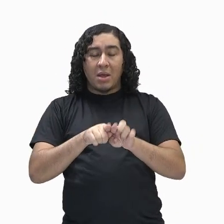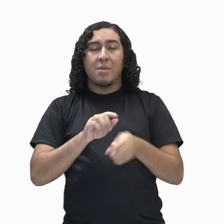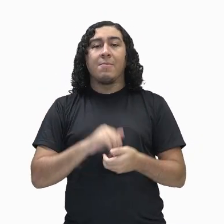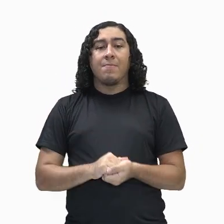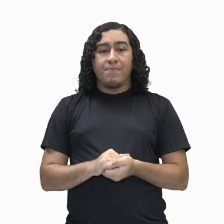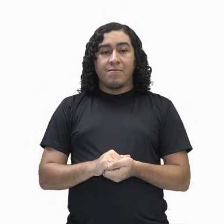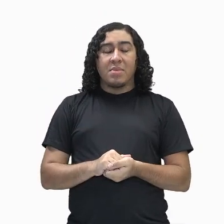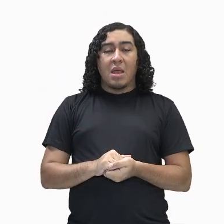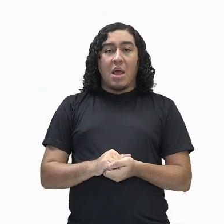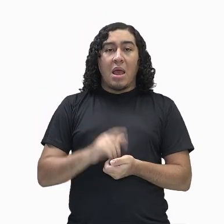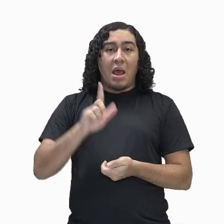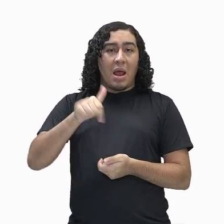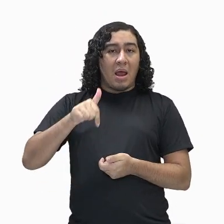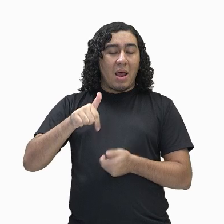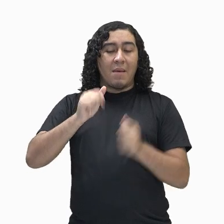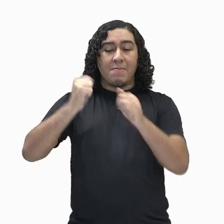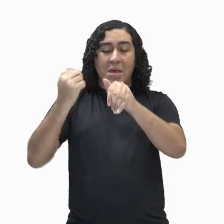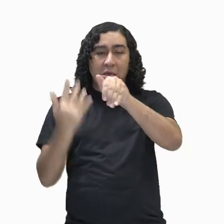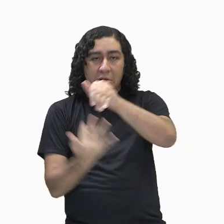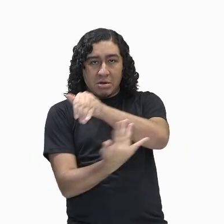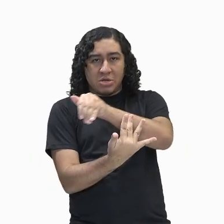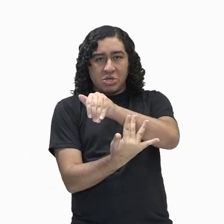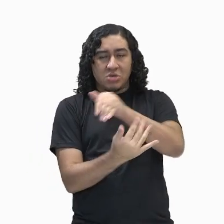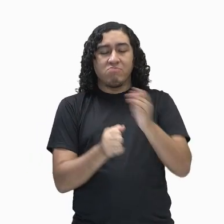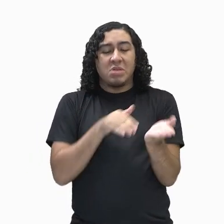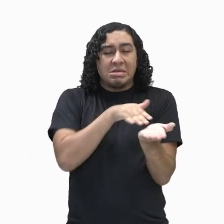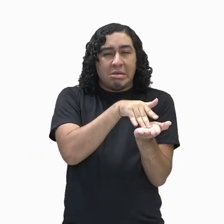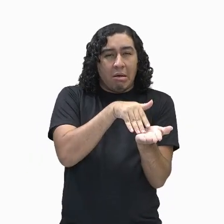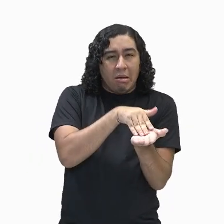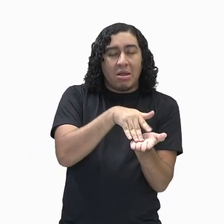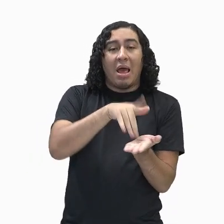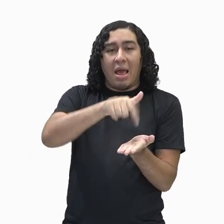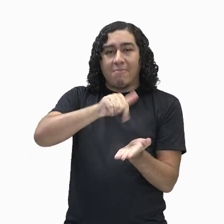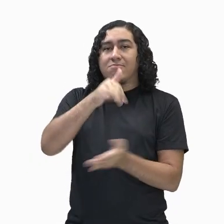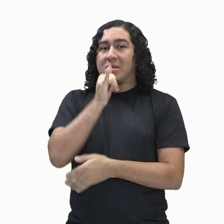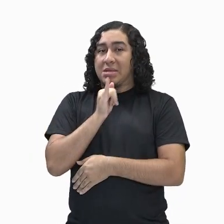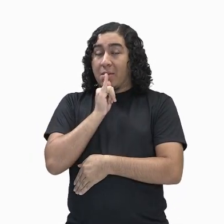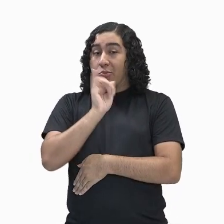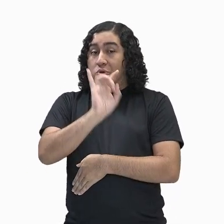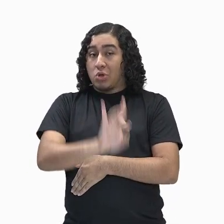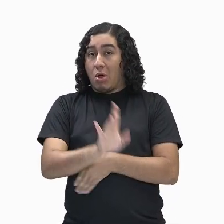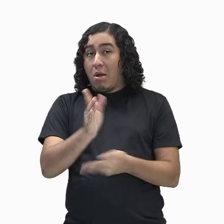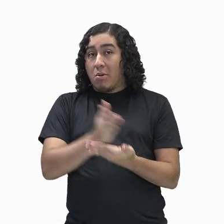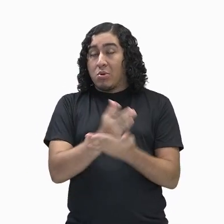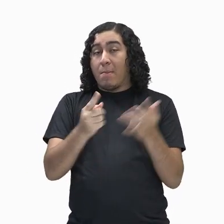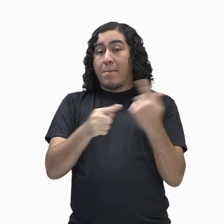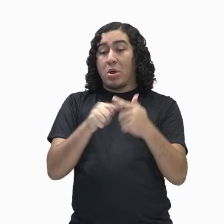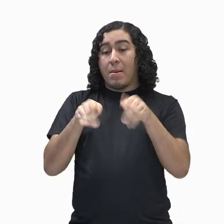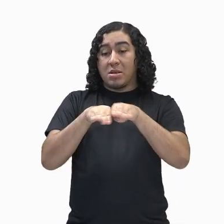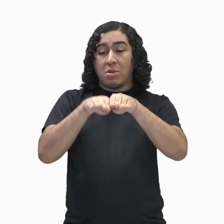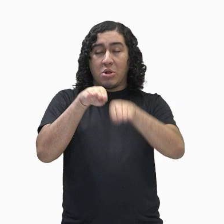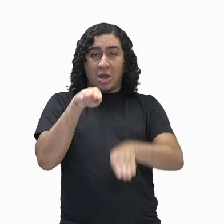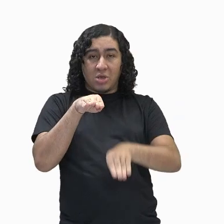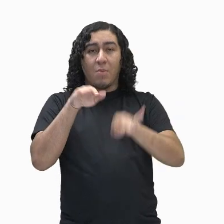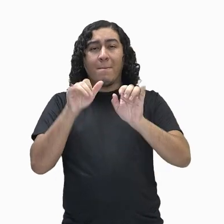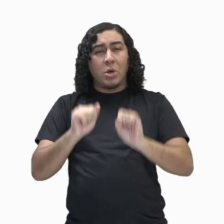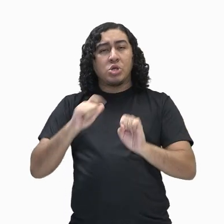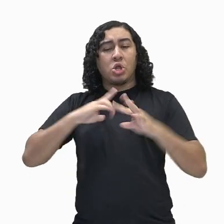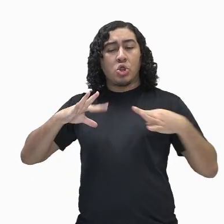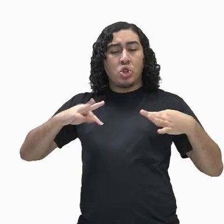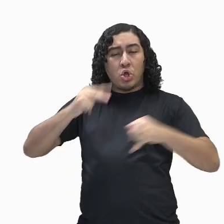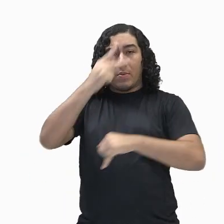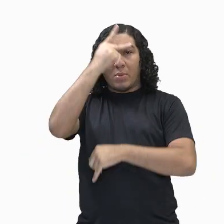São apenas alguns exemplos, porque a desigualdade social pode atingir a todos e todas.